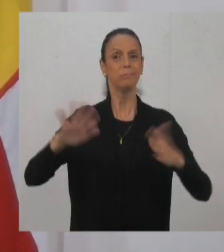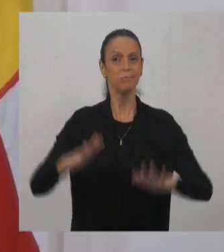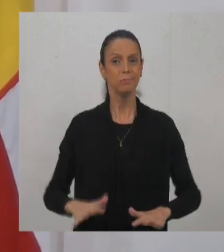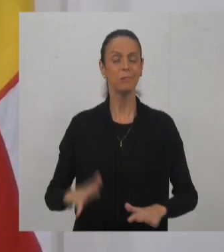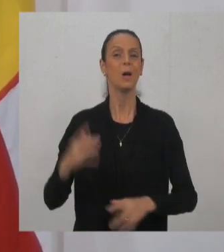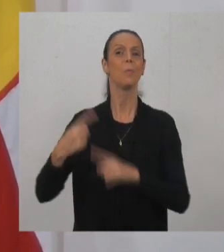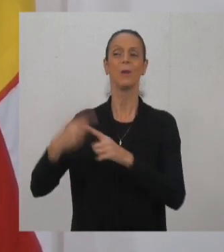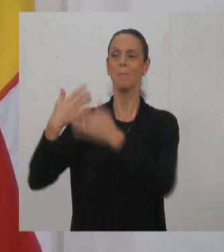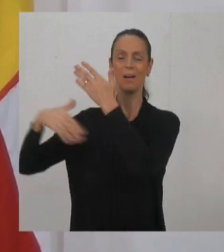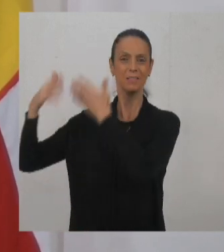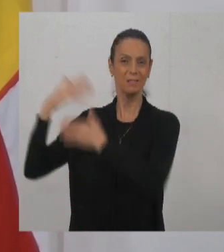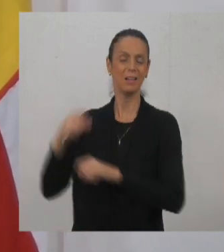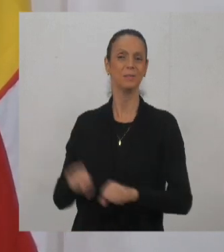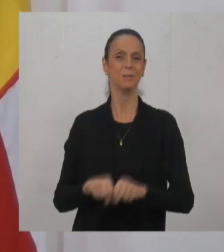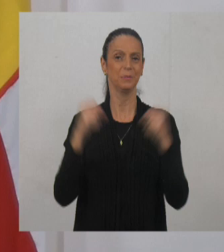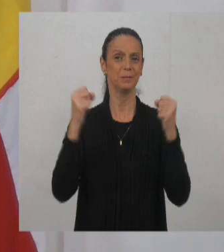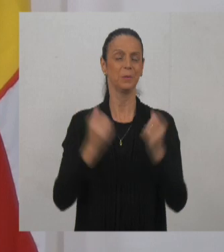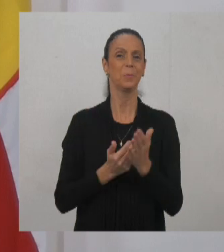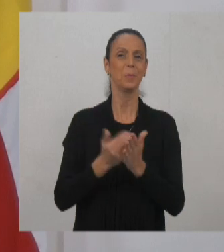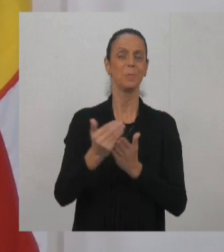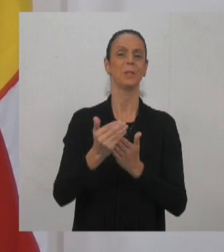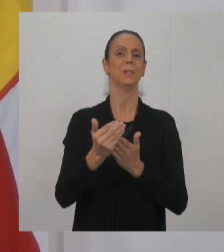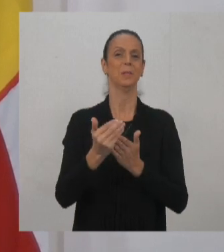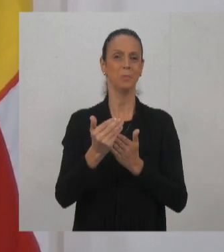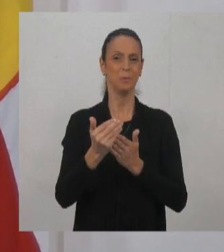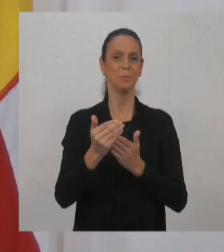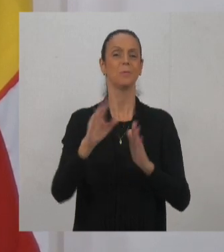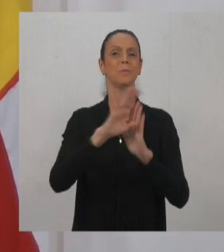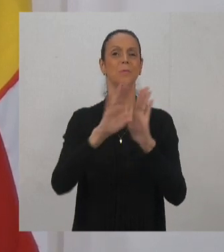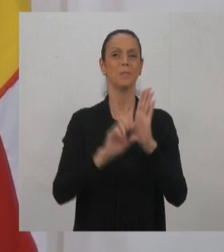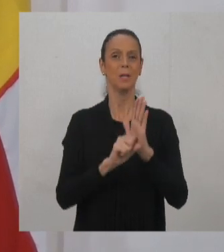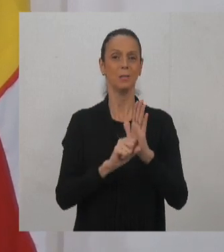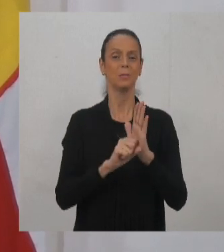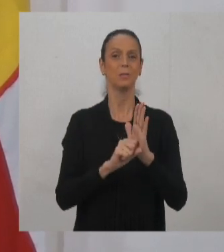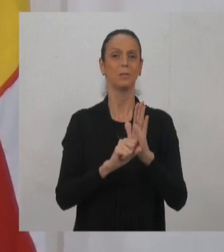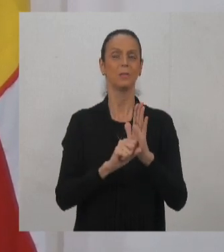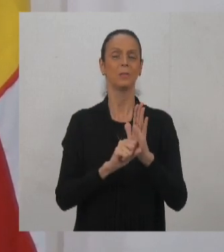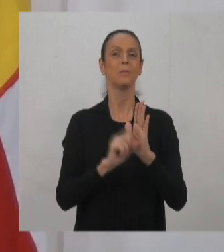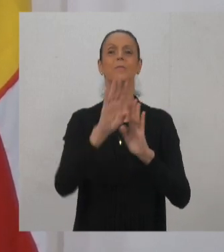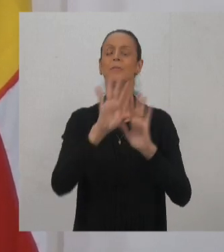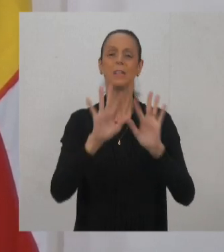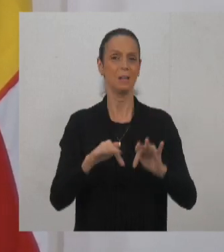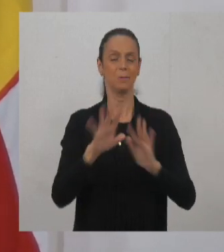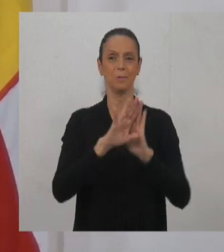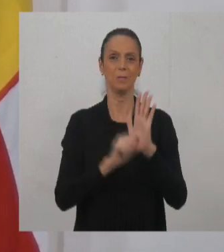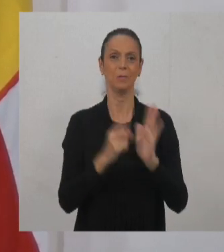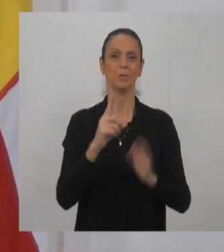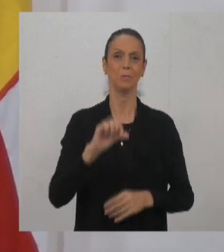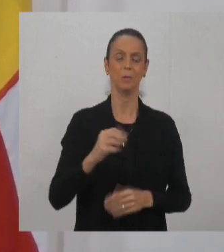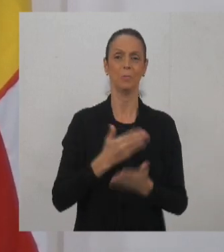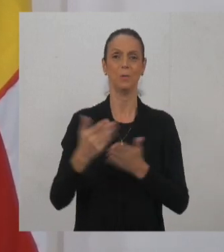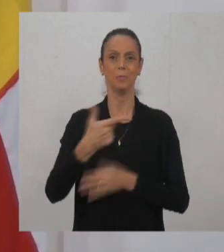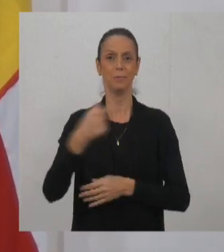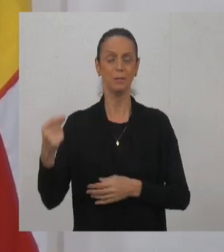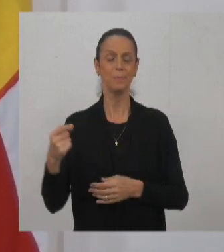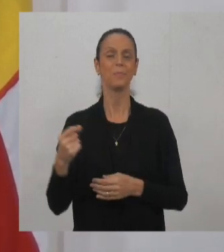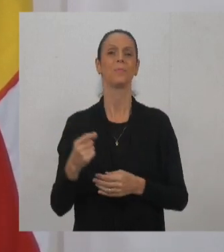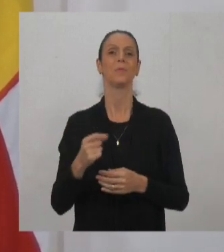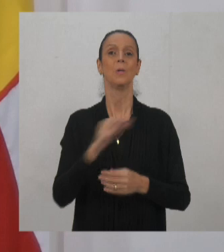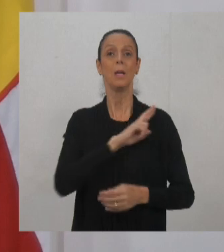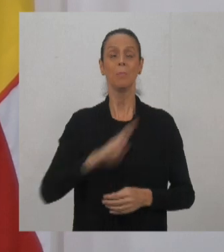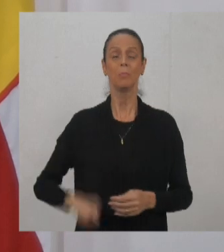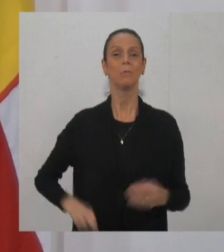naquela época, né, no final do século XIX, início do século XX, creio que a República decai porque se